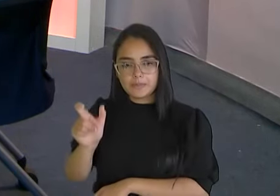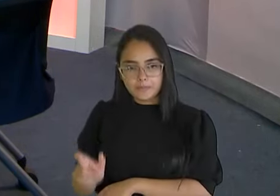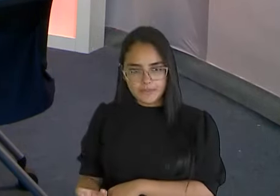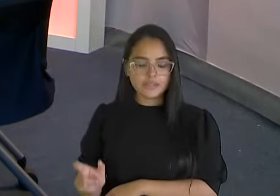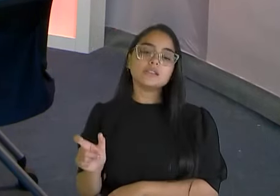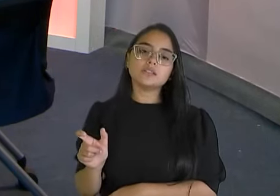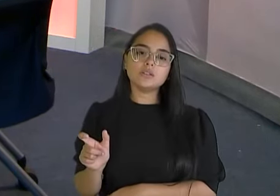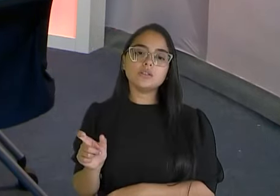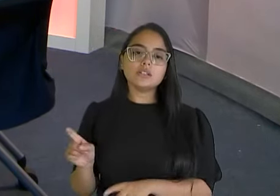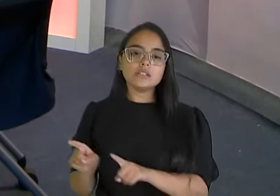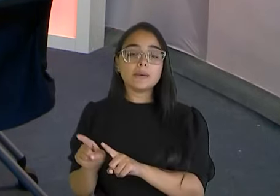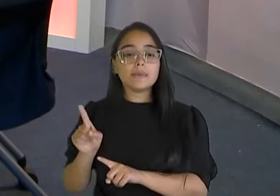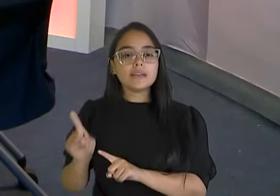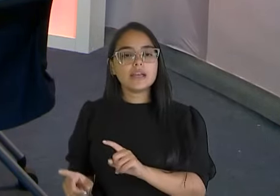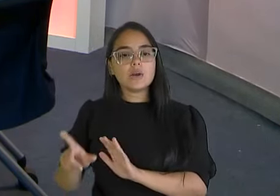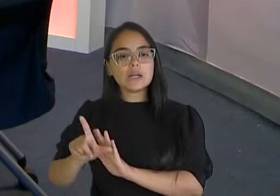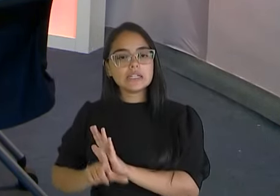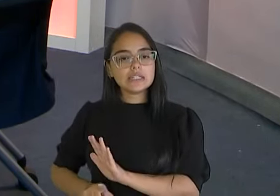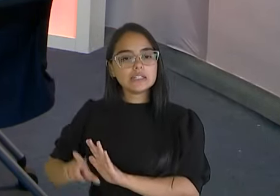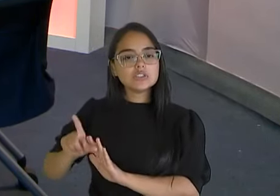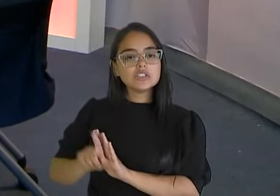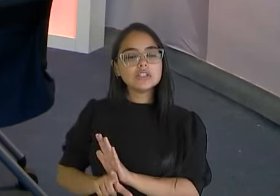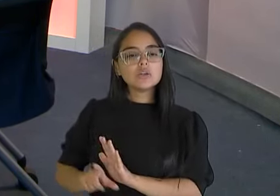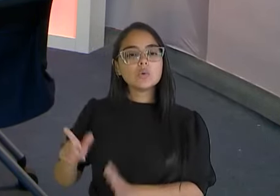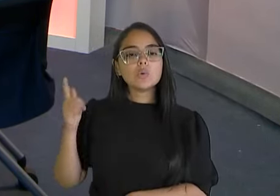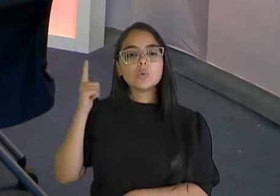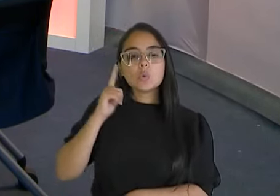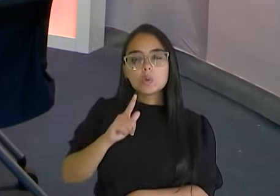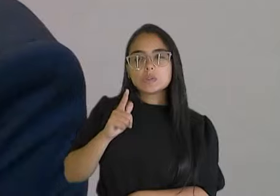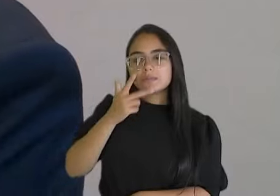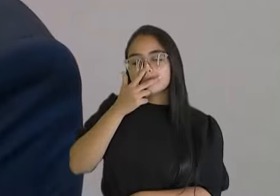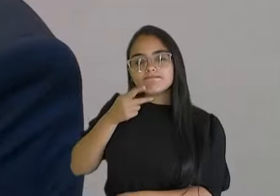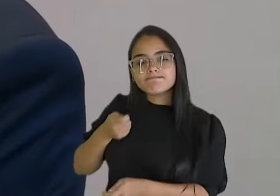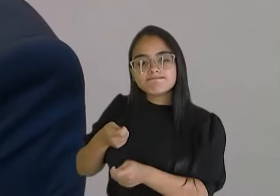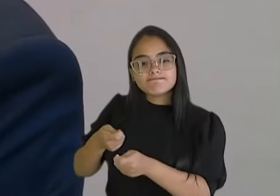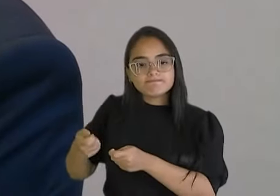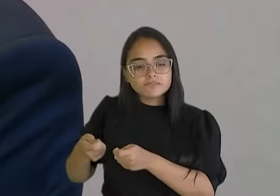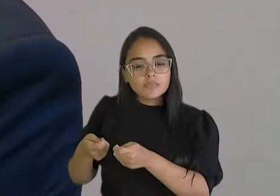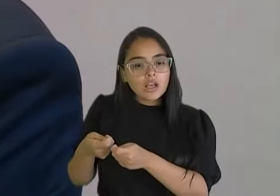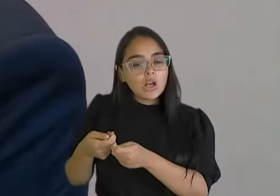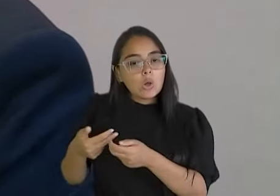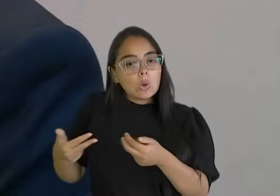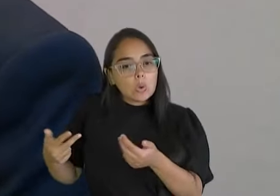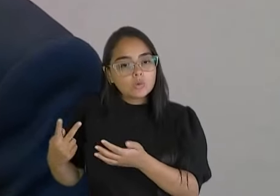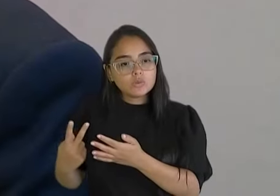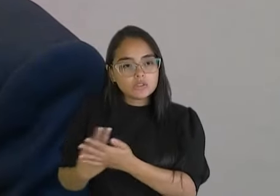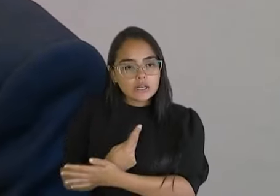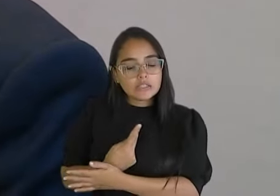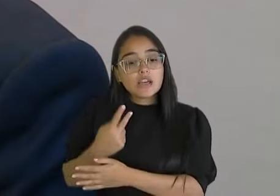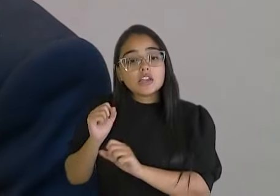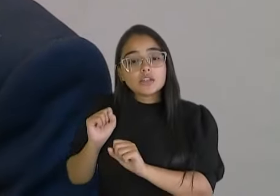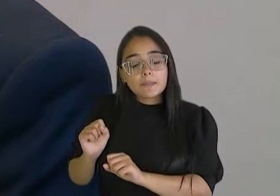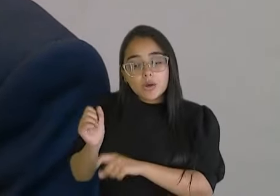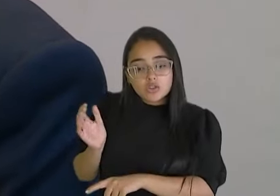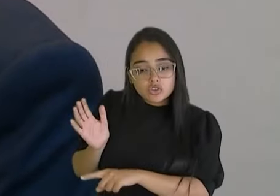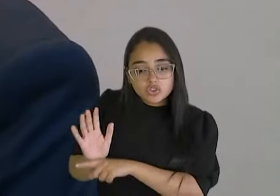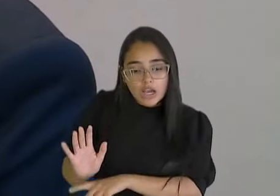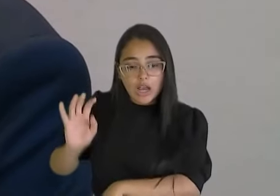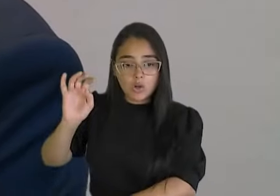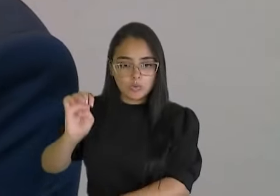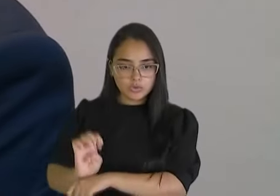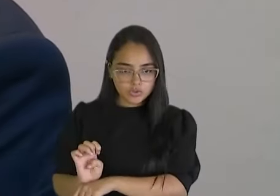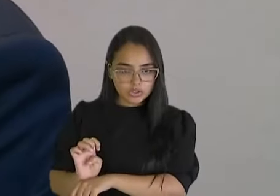um consumidor. É uma, inclusive, uma legislação que ela vai conseguir disciplinar situações que beneficiarão o Estado, à medida